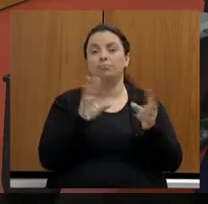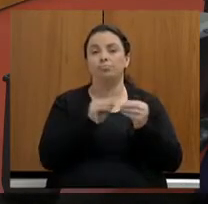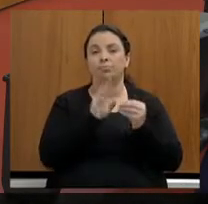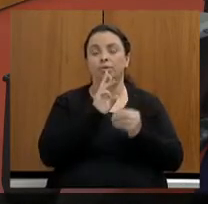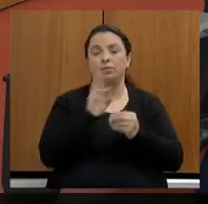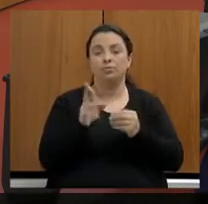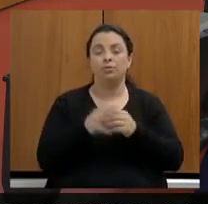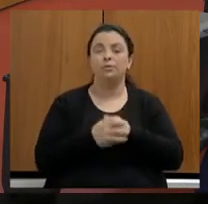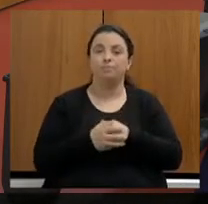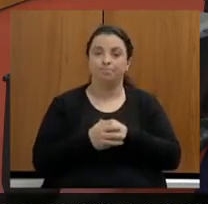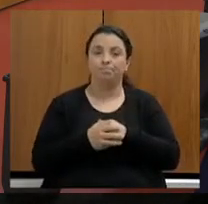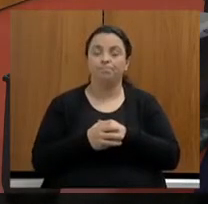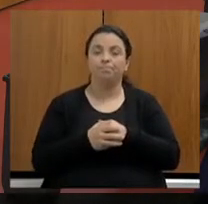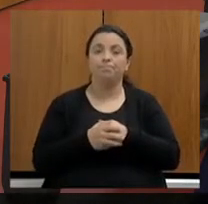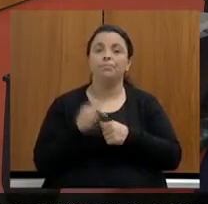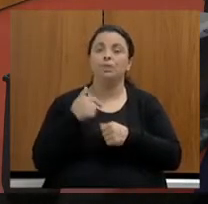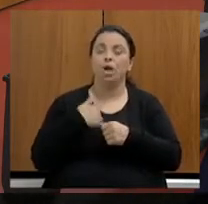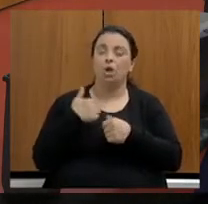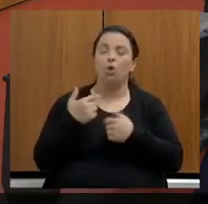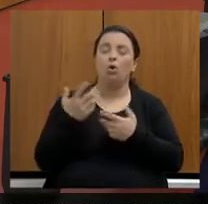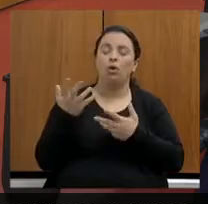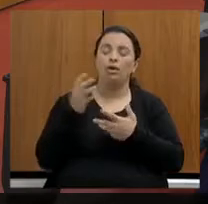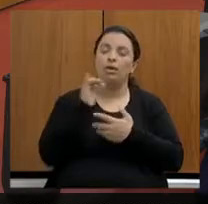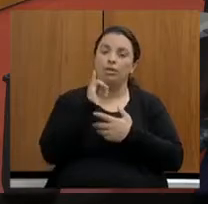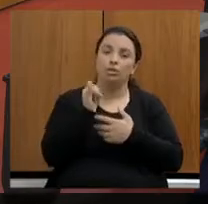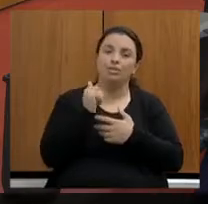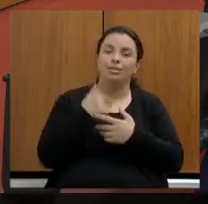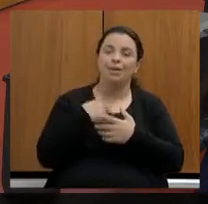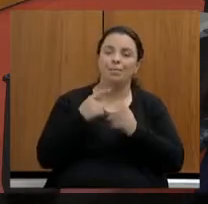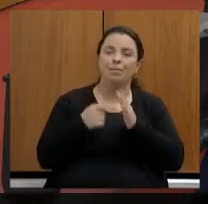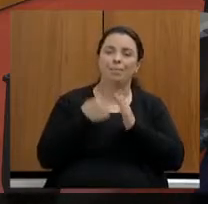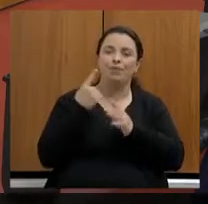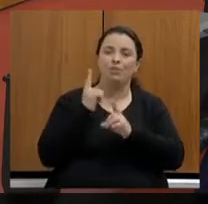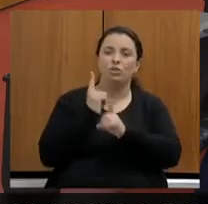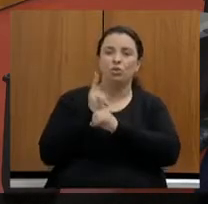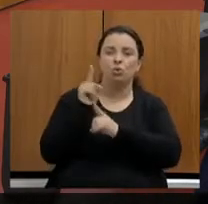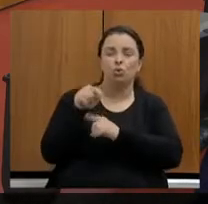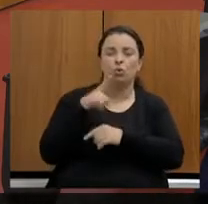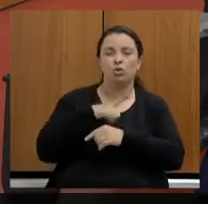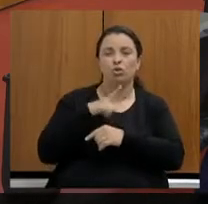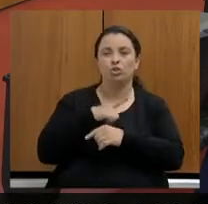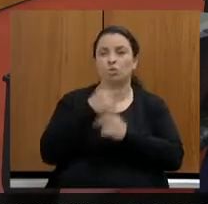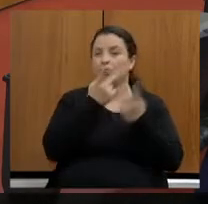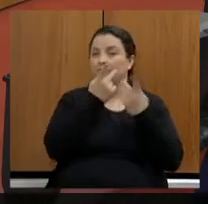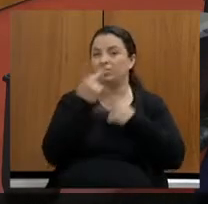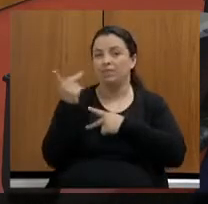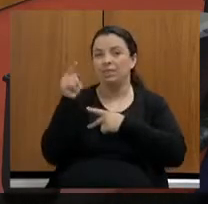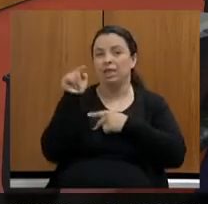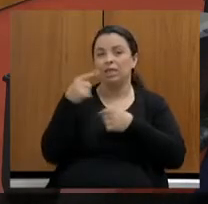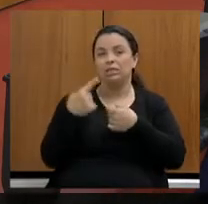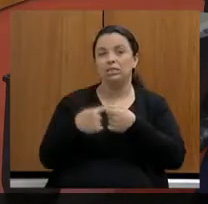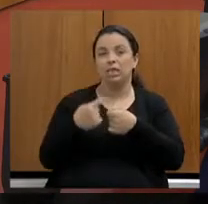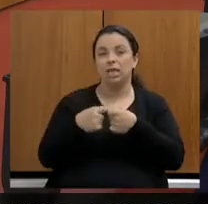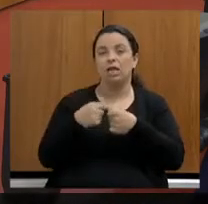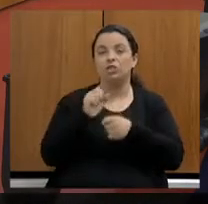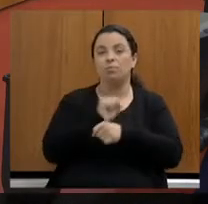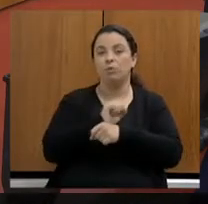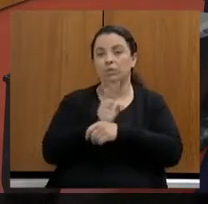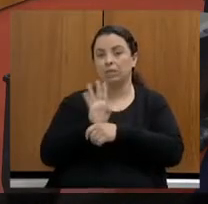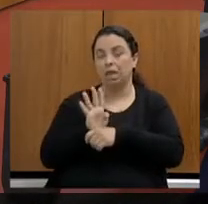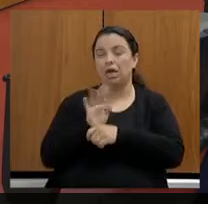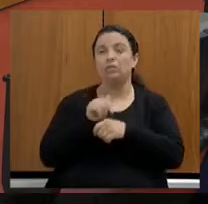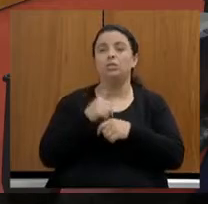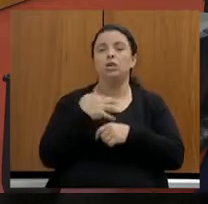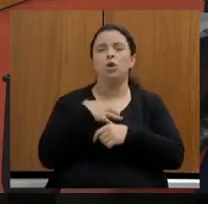eu queria dizer que nós nós eu acho que nós nos vimos a primeira vez eu tava numa visita em Montes Claros e eu